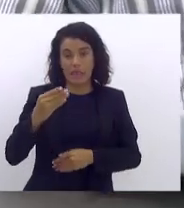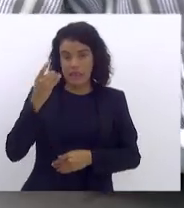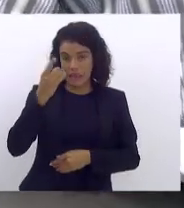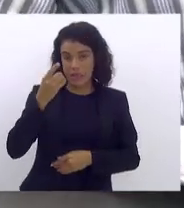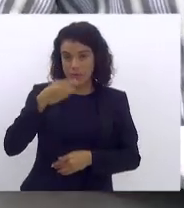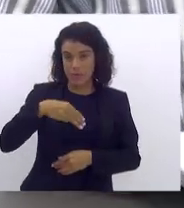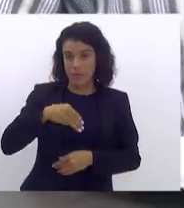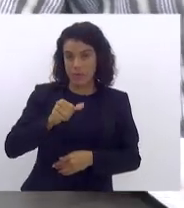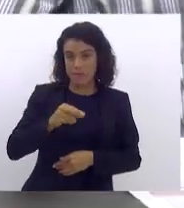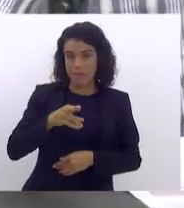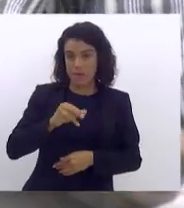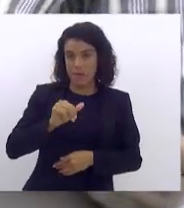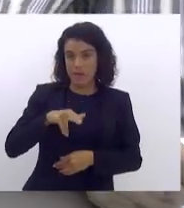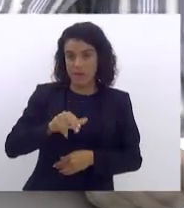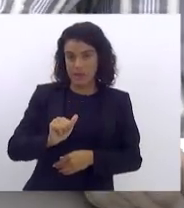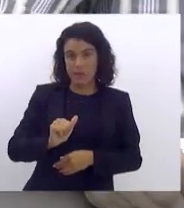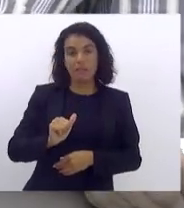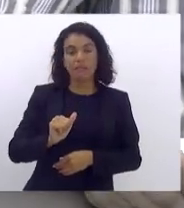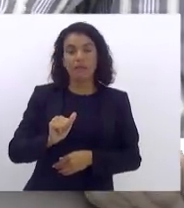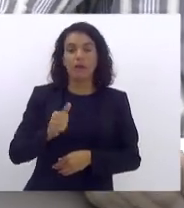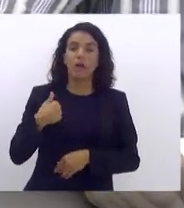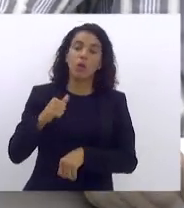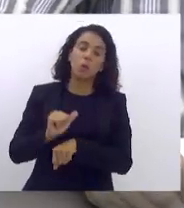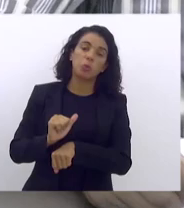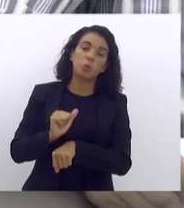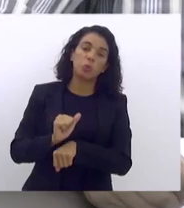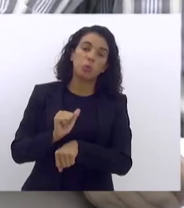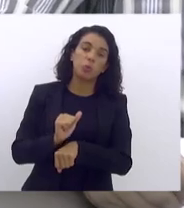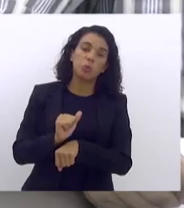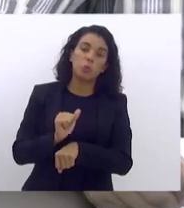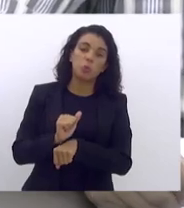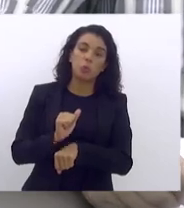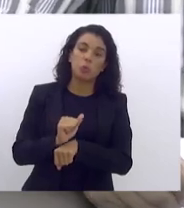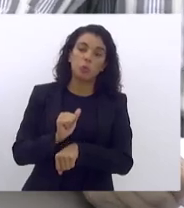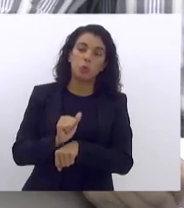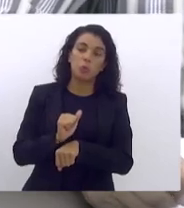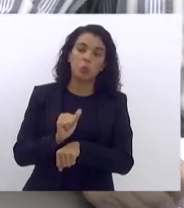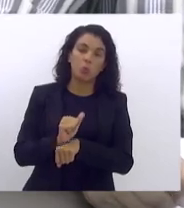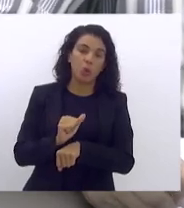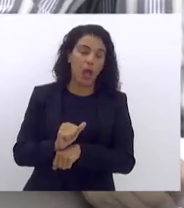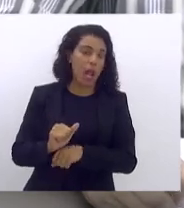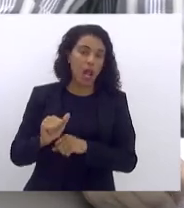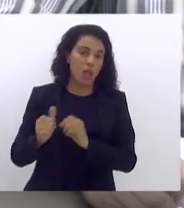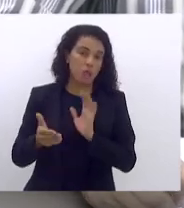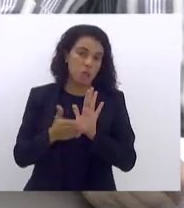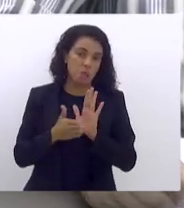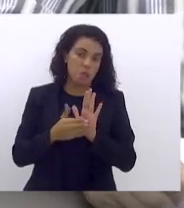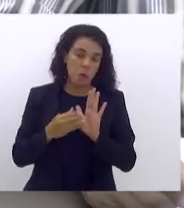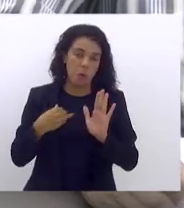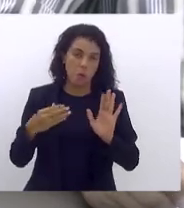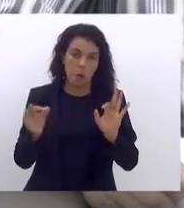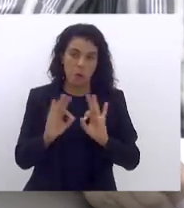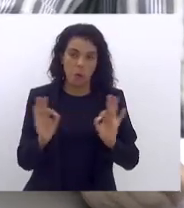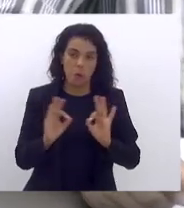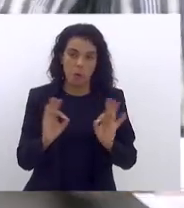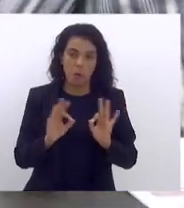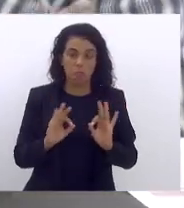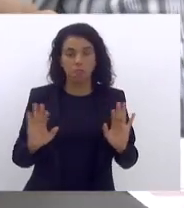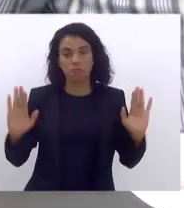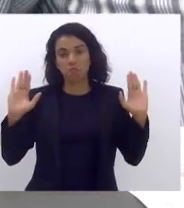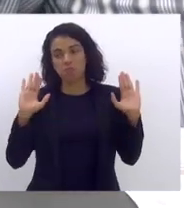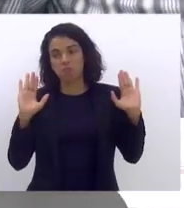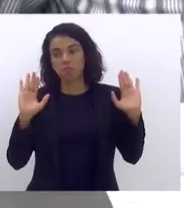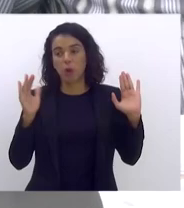Marina, e ela ficou de me propor alguma coisa. No que ela não chegou a me propor, eu fiquei assim,